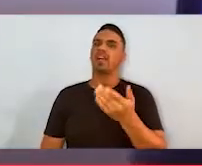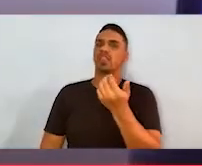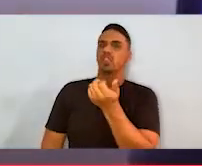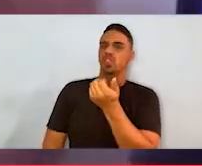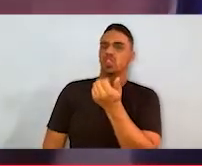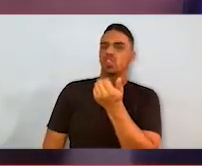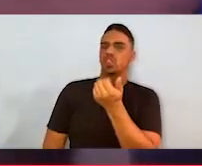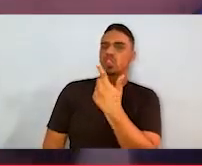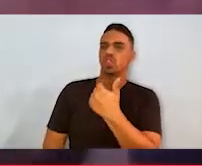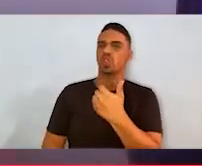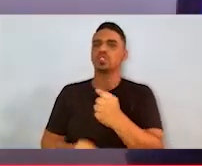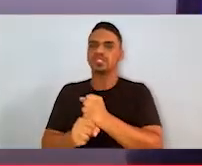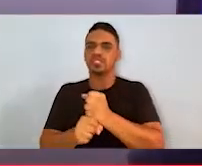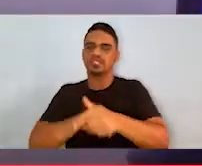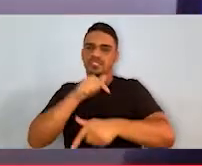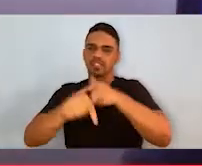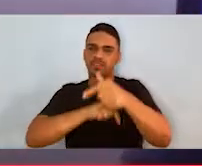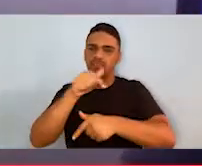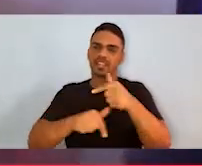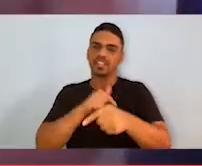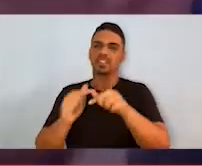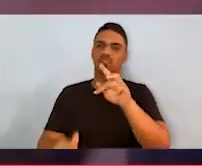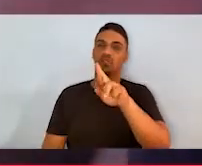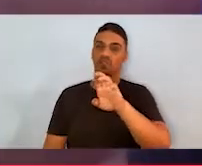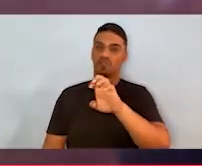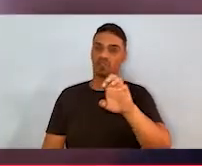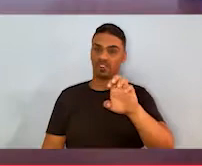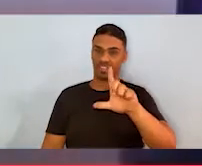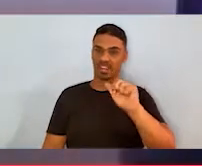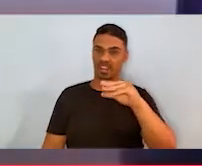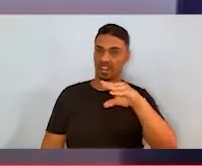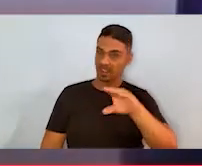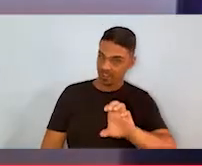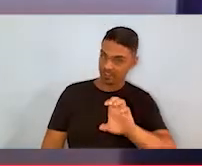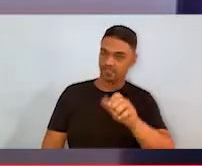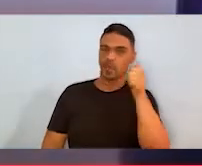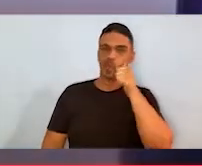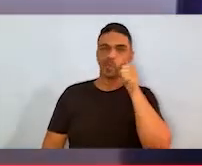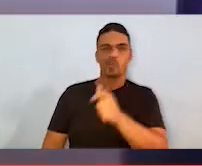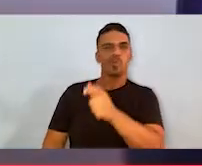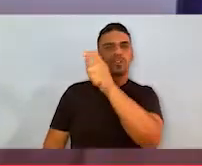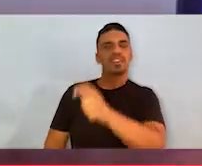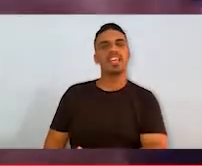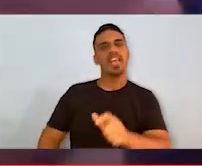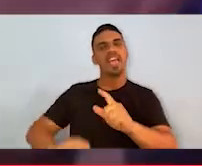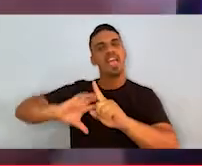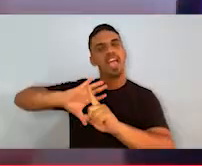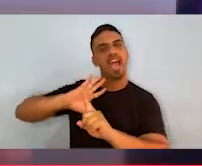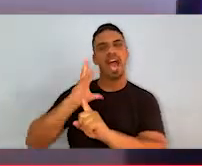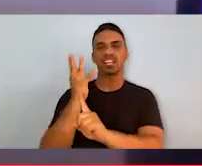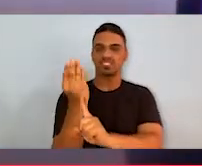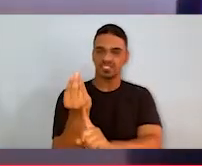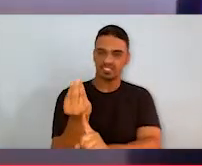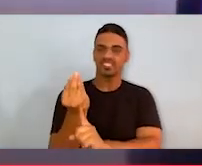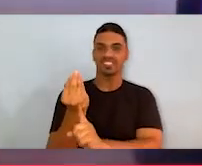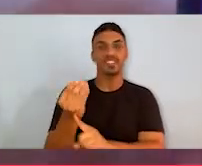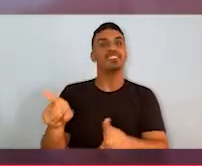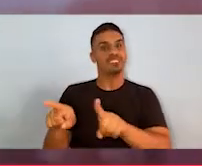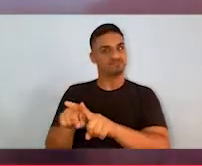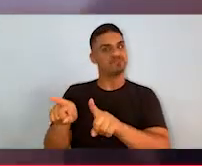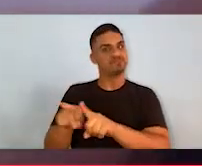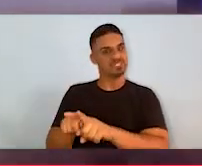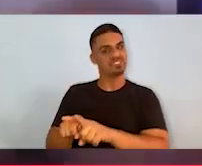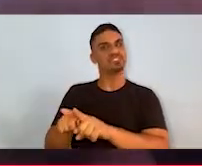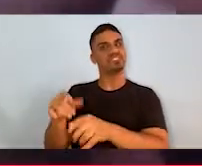atua como freelancer. Ela é artista e diretora de arte na Sunblock Game Studio e